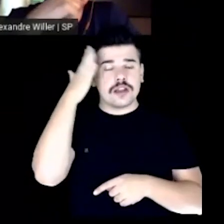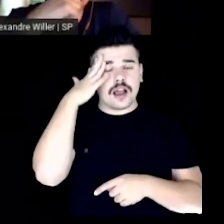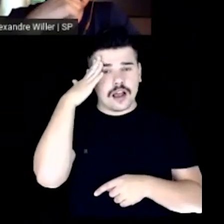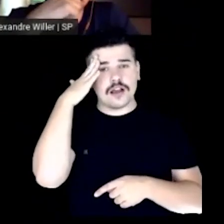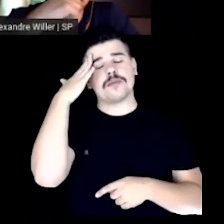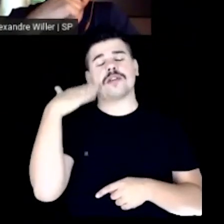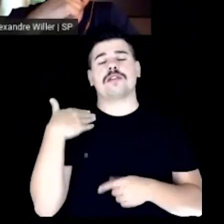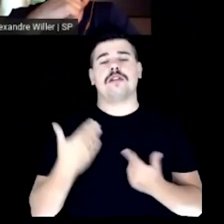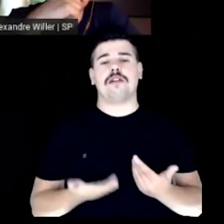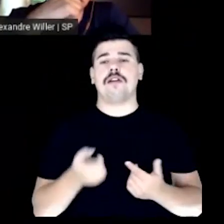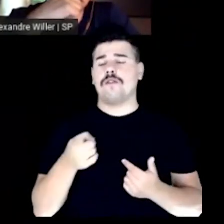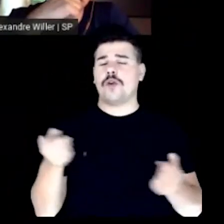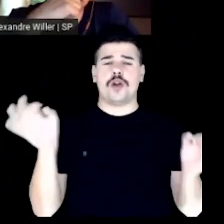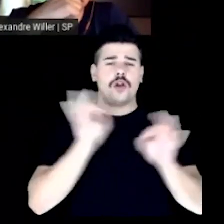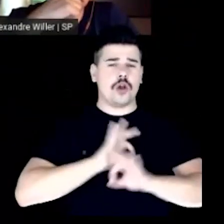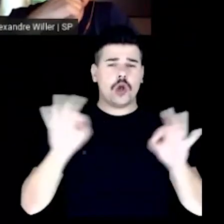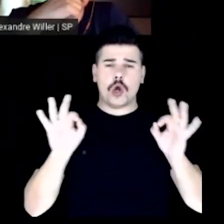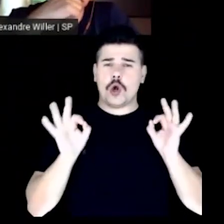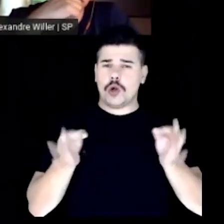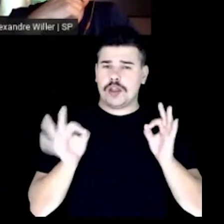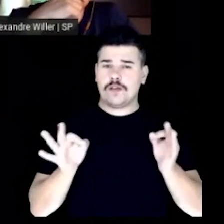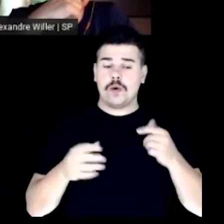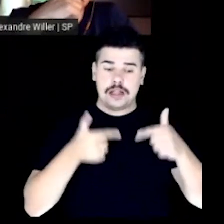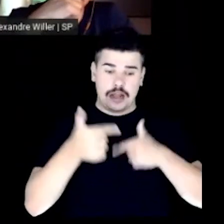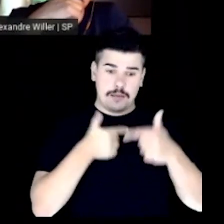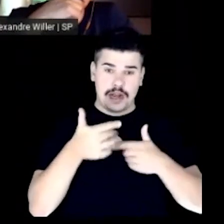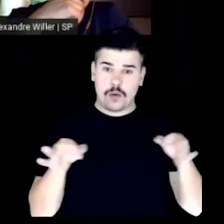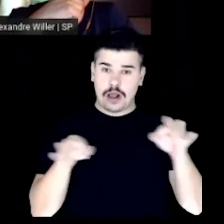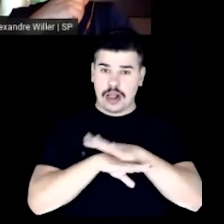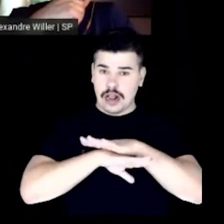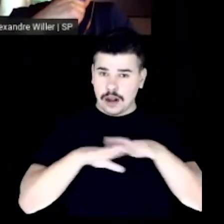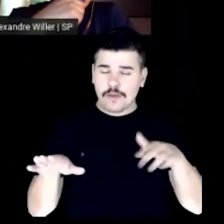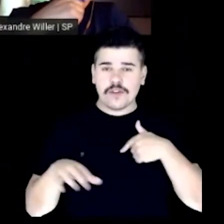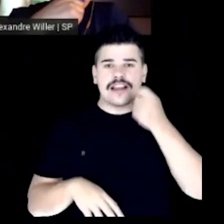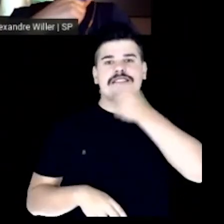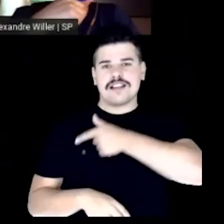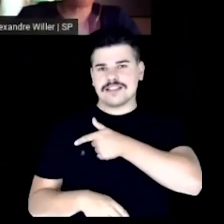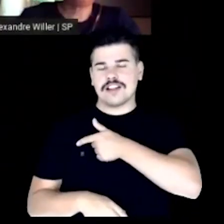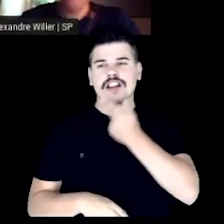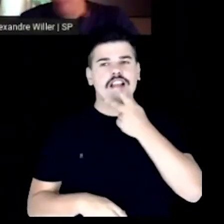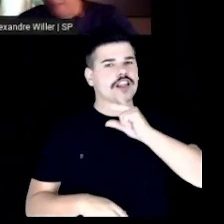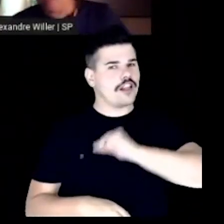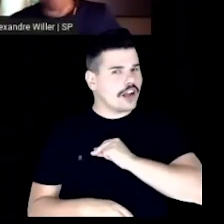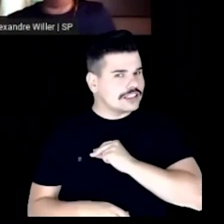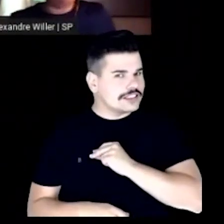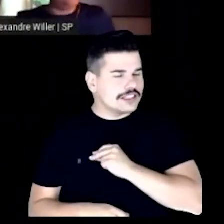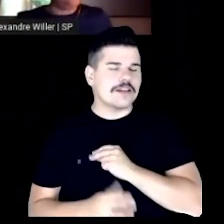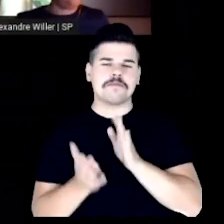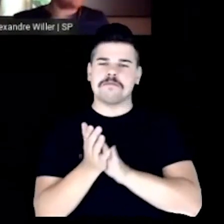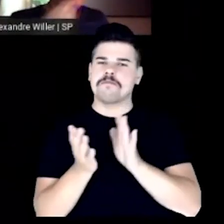aqui, sabe, então foi terrível. Então, quando a gente finalmente encerrou o trabalho, foi até cômico, ela,